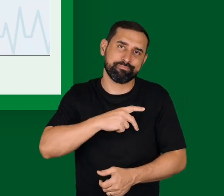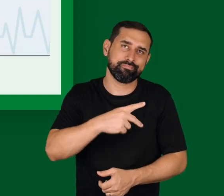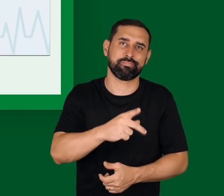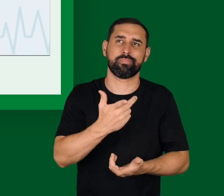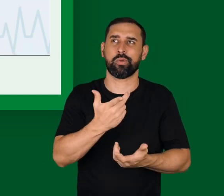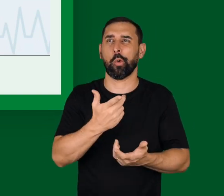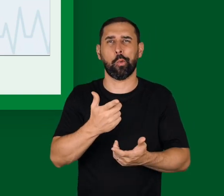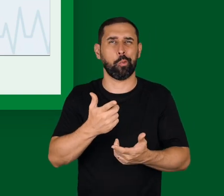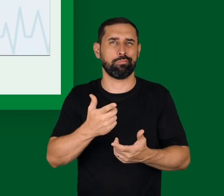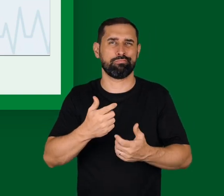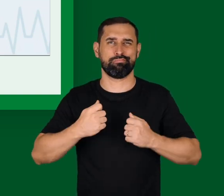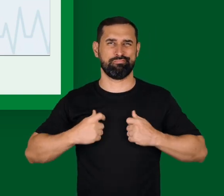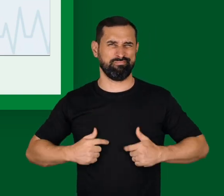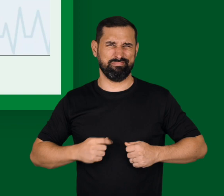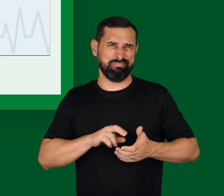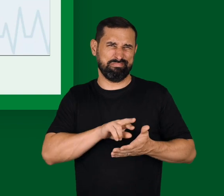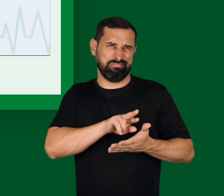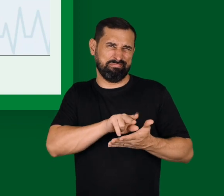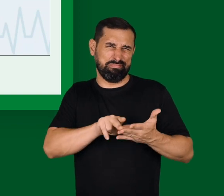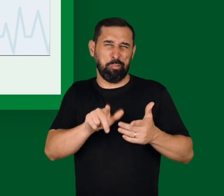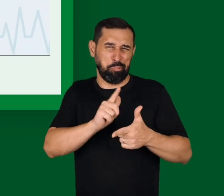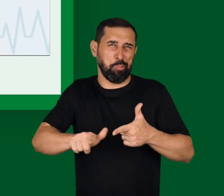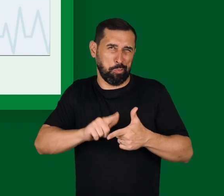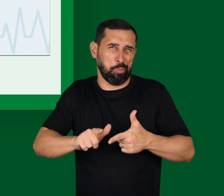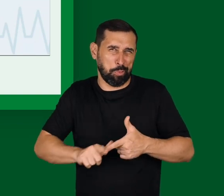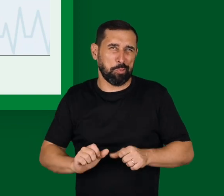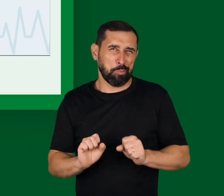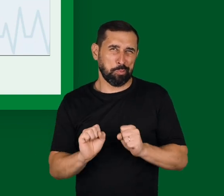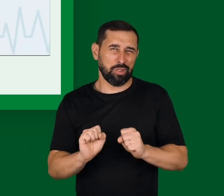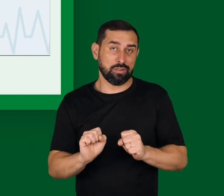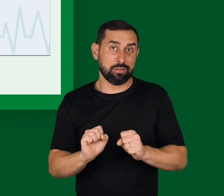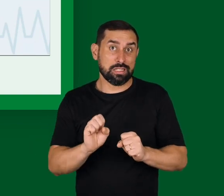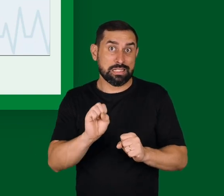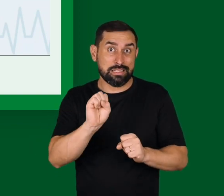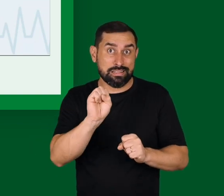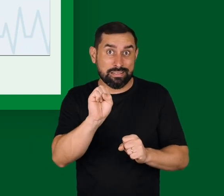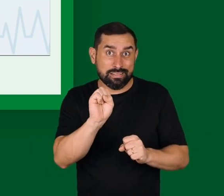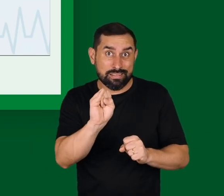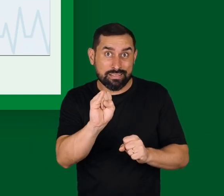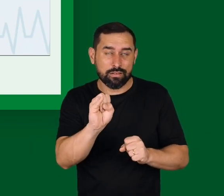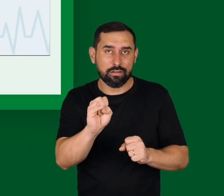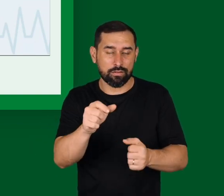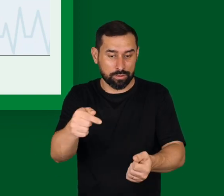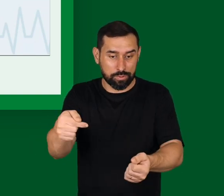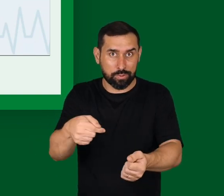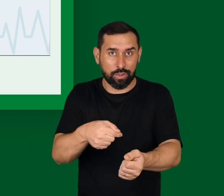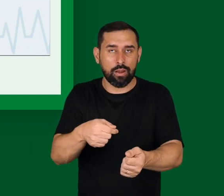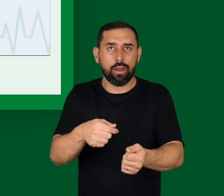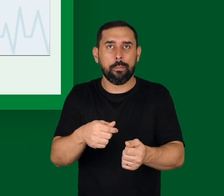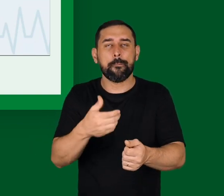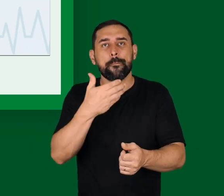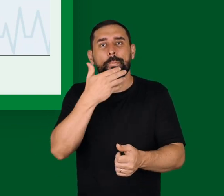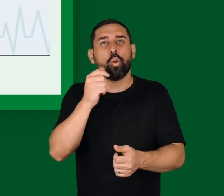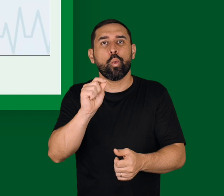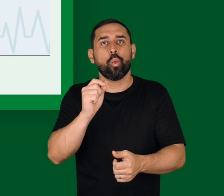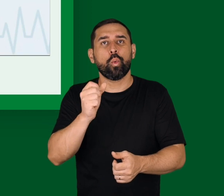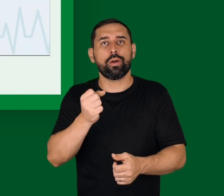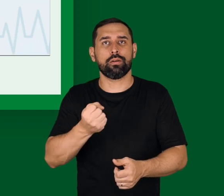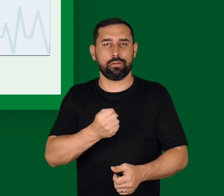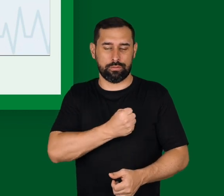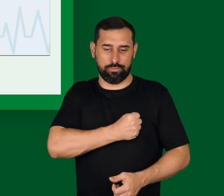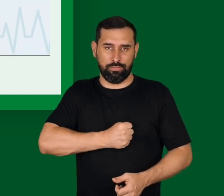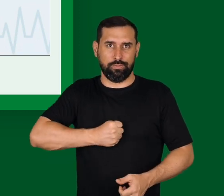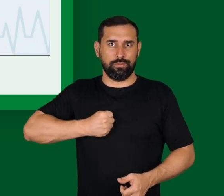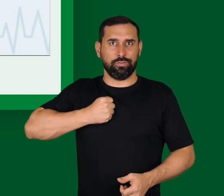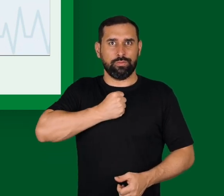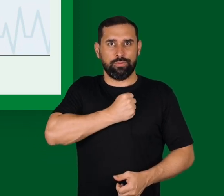né, pneumotórax, né, hemotórax em criança. Hoje a gente recomenda que se fizer uma punção guiada,